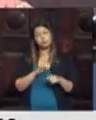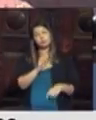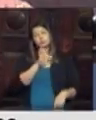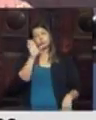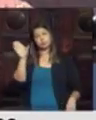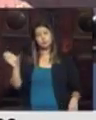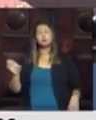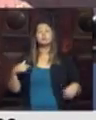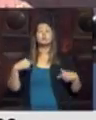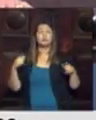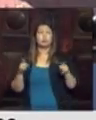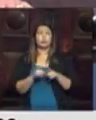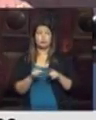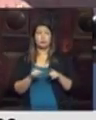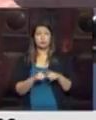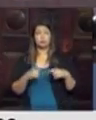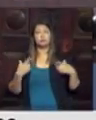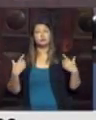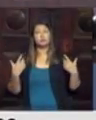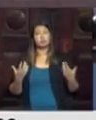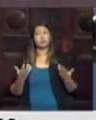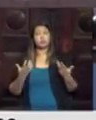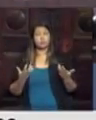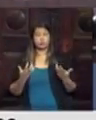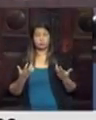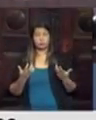E quero, senhora presidente,